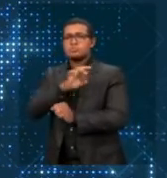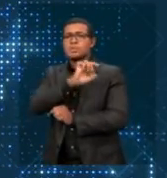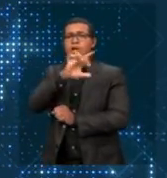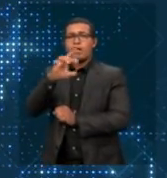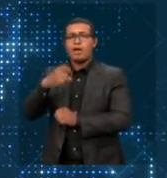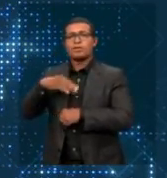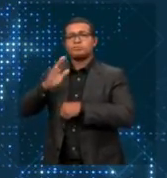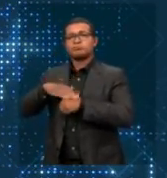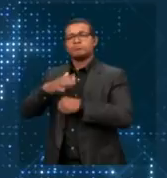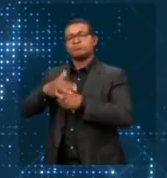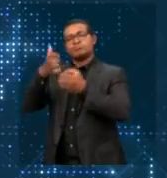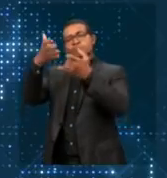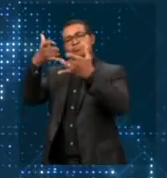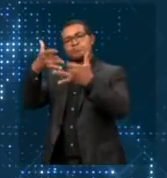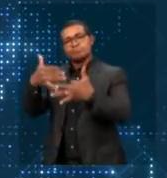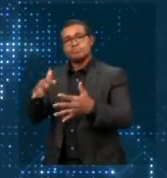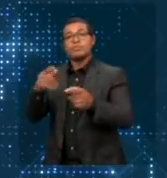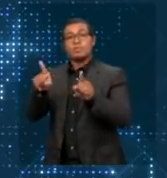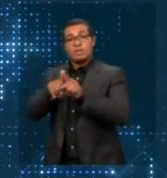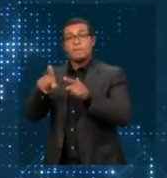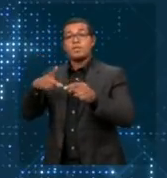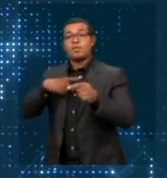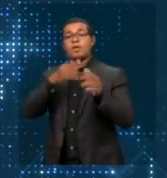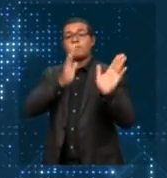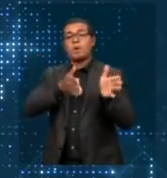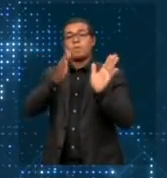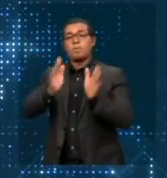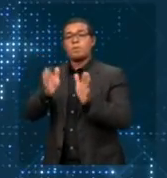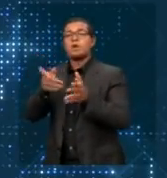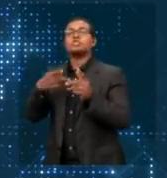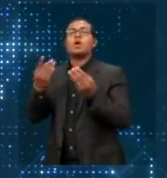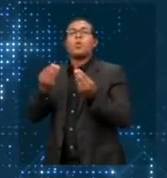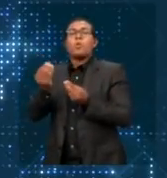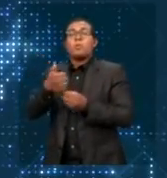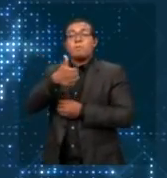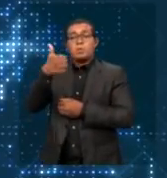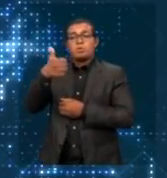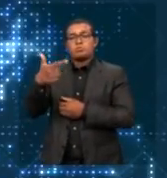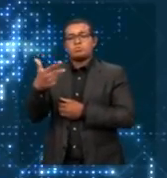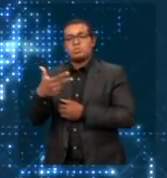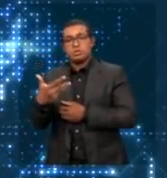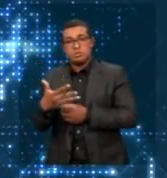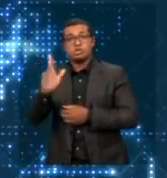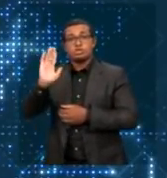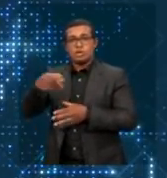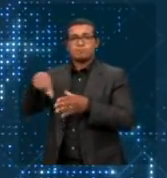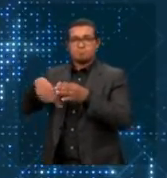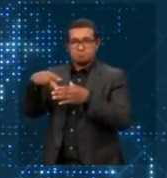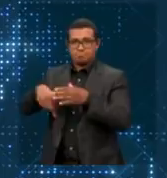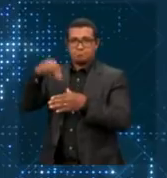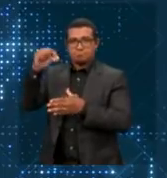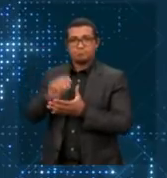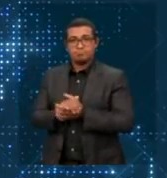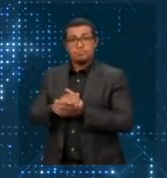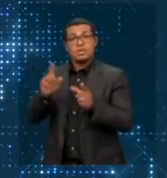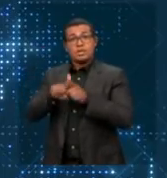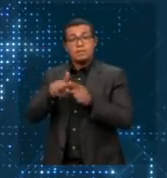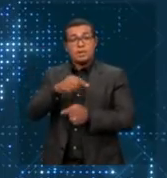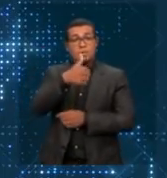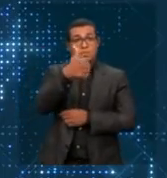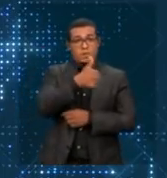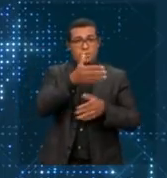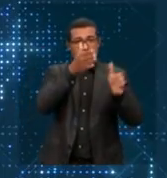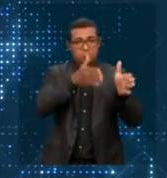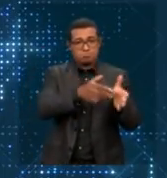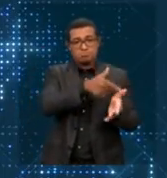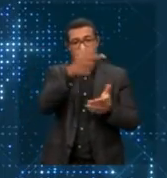em ordem também estabelecida por sorteio no primeiro e também no segundo bloco cada candidato fará uma pergunta